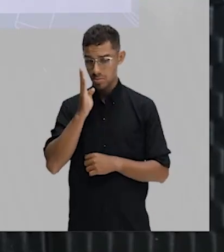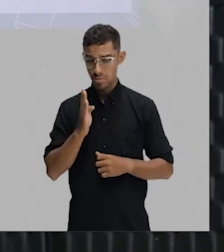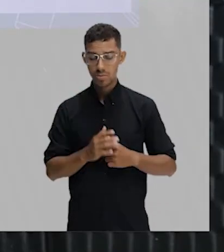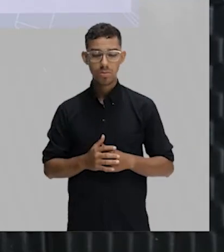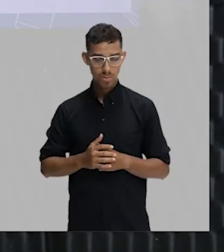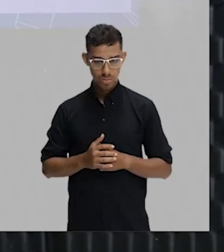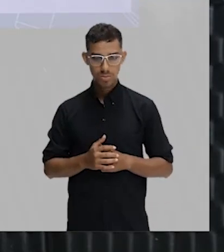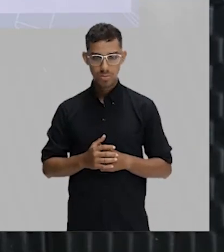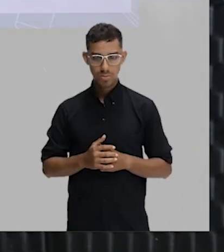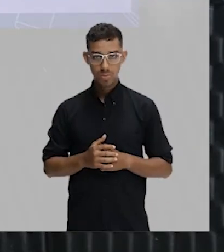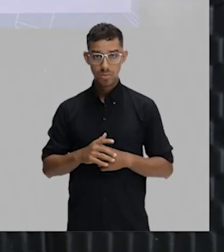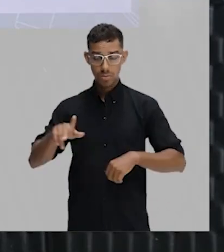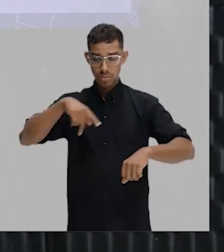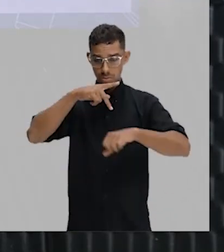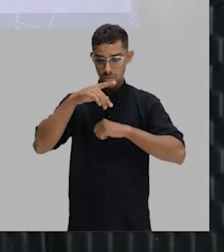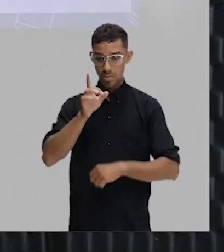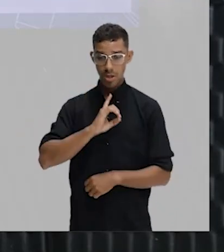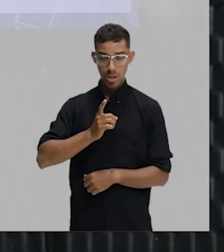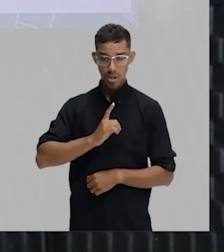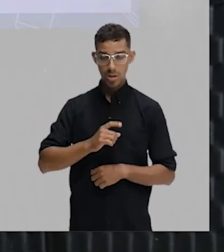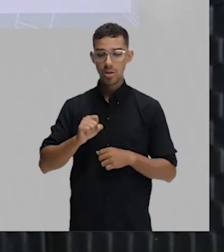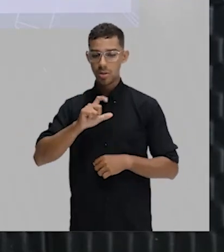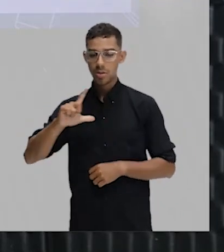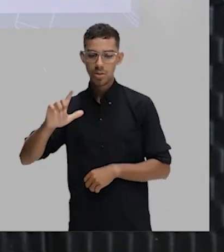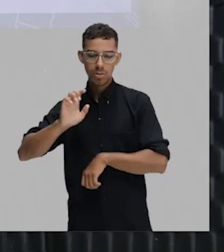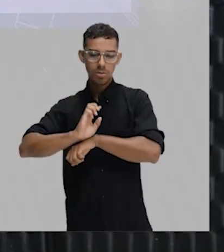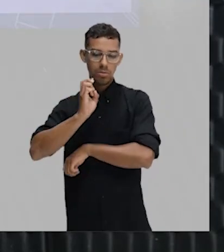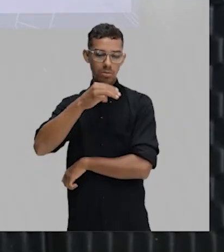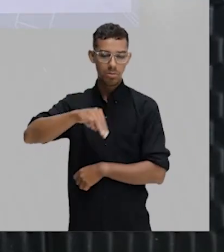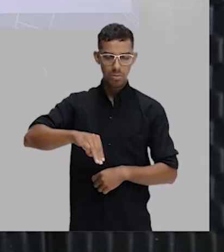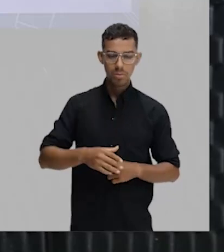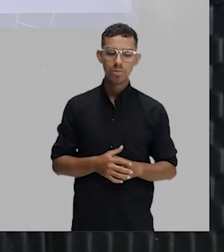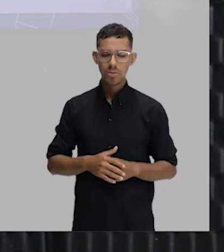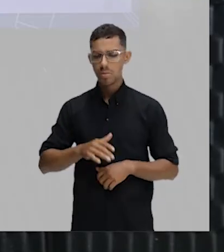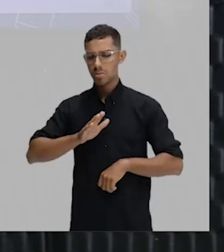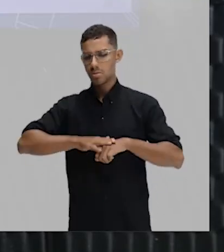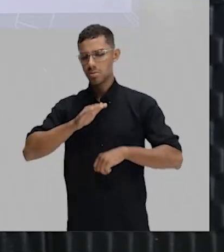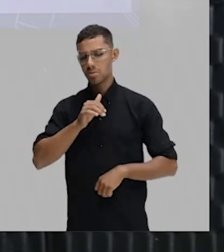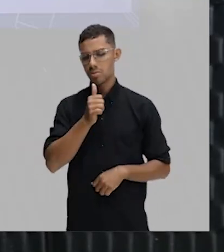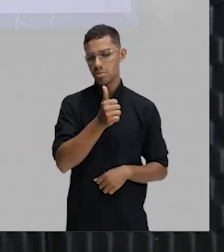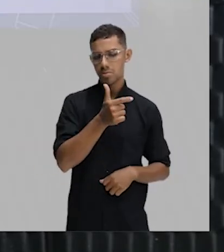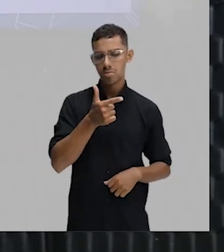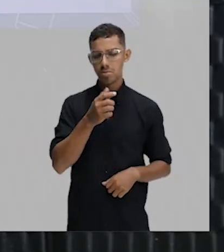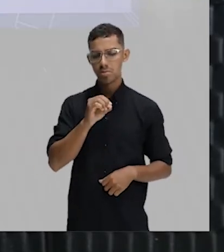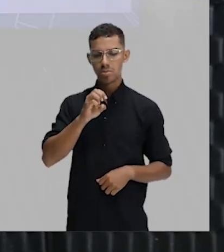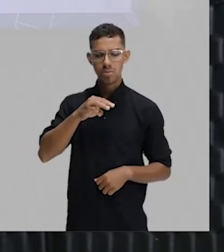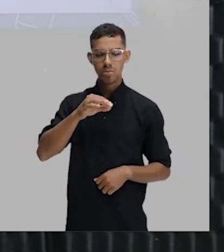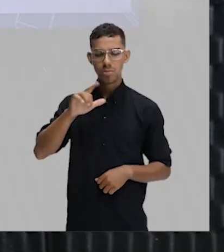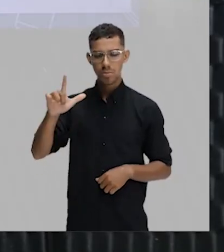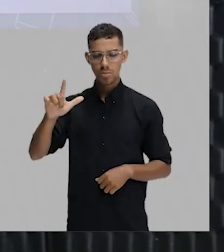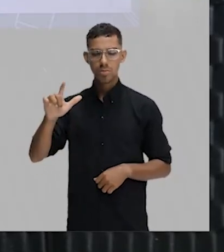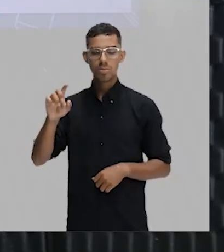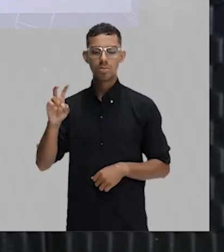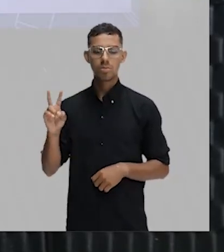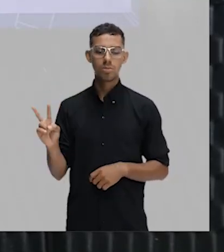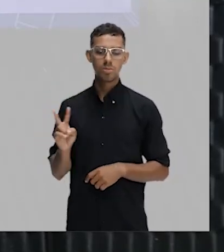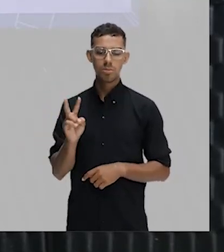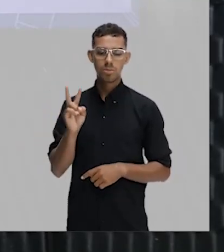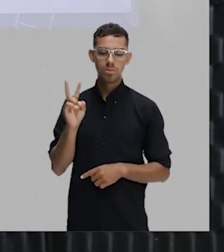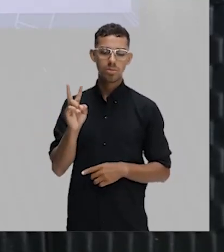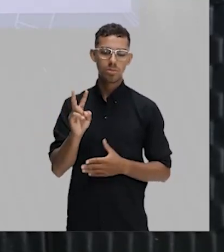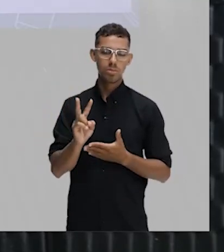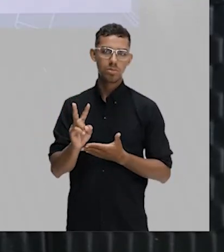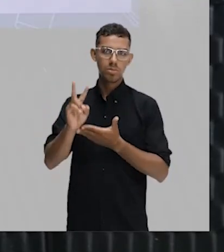Praça Deodoro, em São Luís, e ela tem o acervo com mais de 100.000 volumes de objetos. Gente,